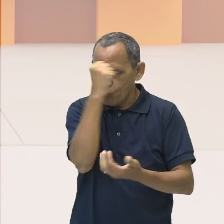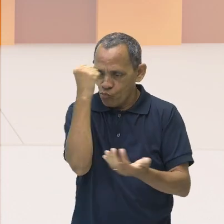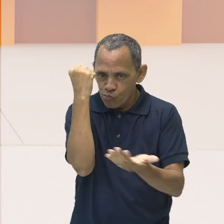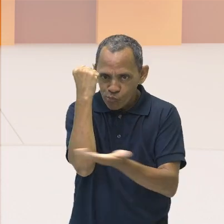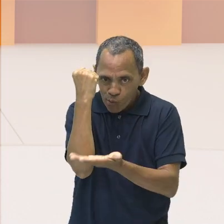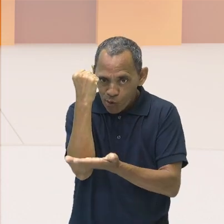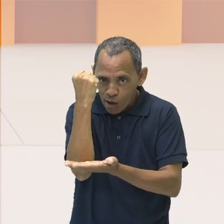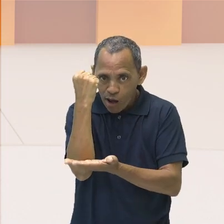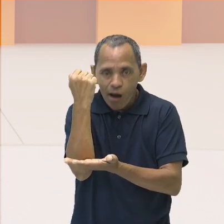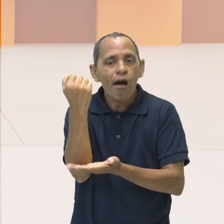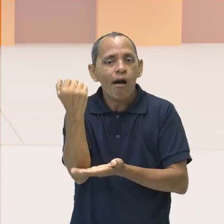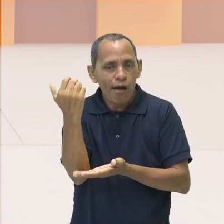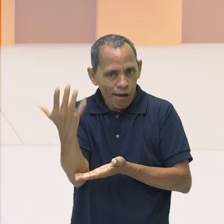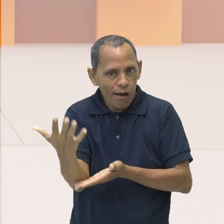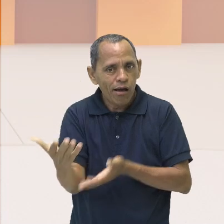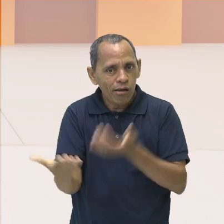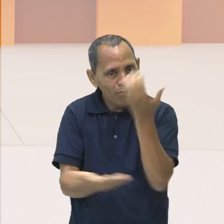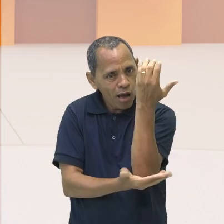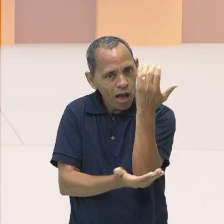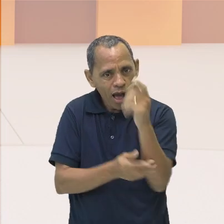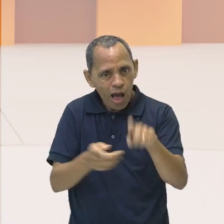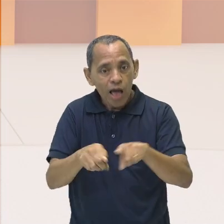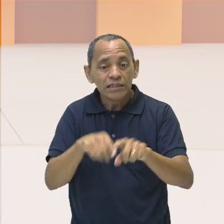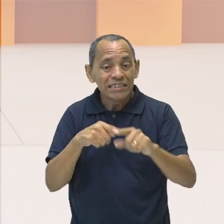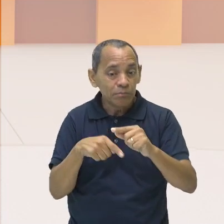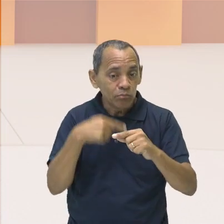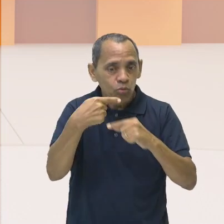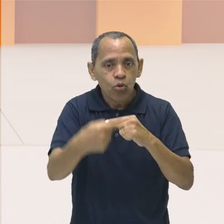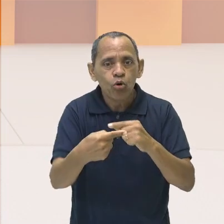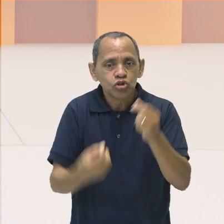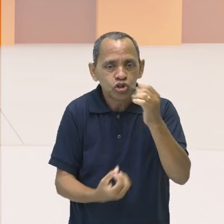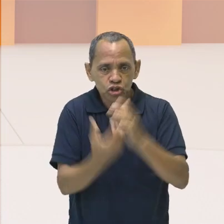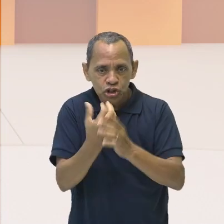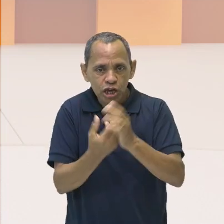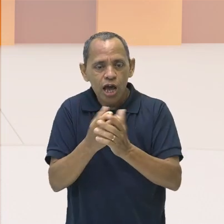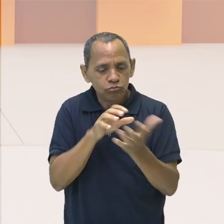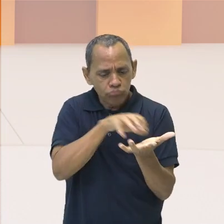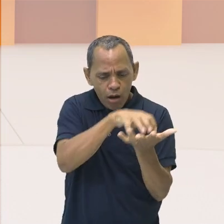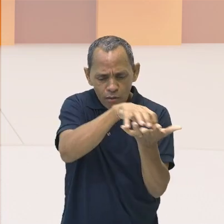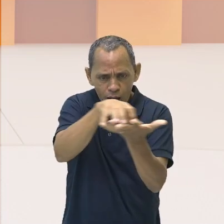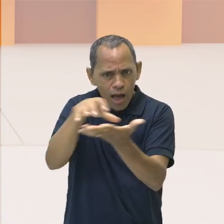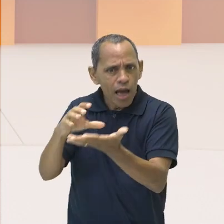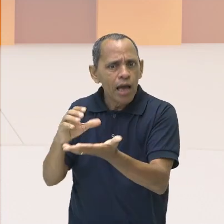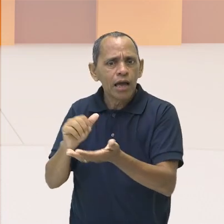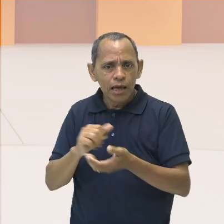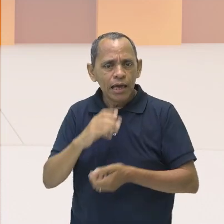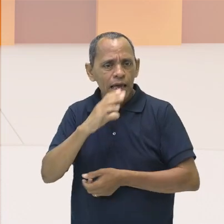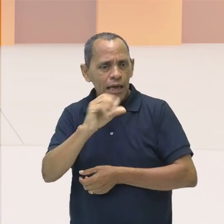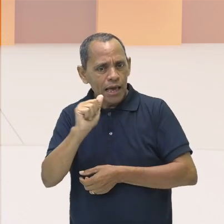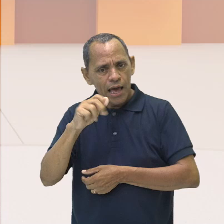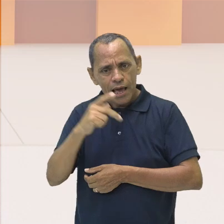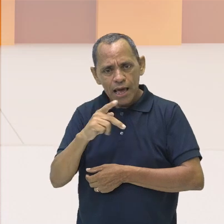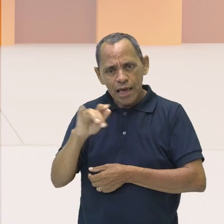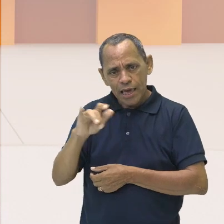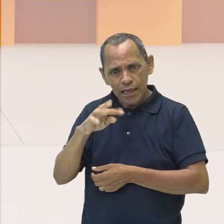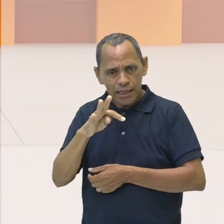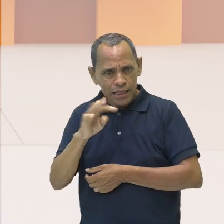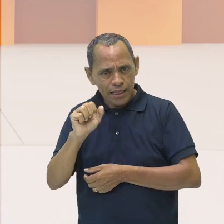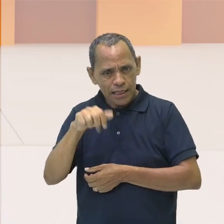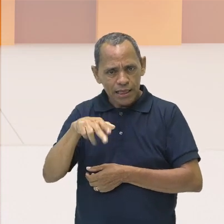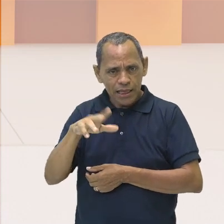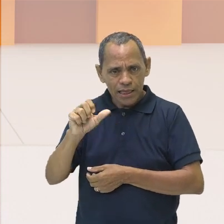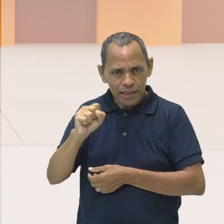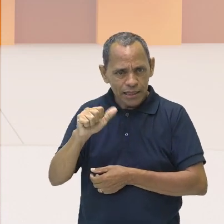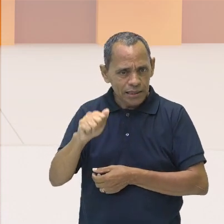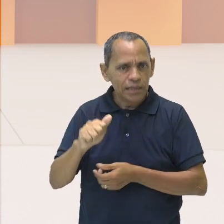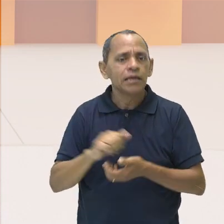vieram com a implantação das capitanias hereditárias, automaticamente trazendo a cana-de-açúcar para ser